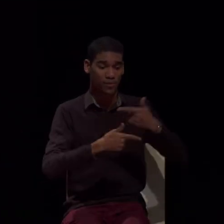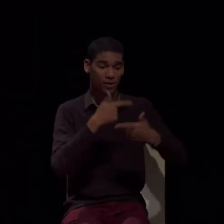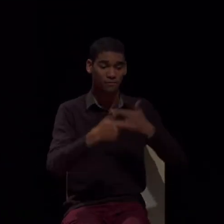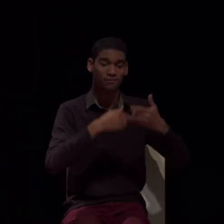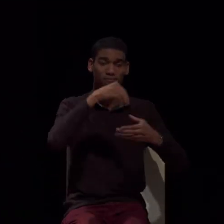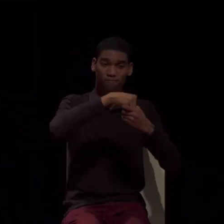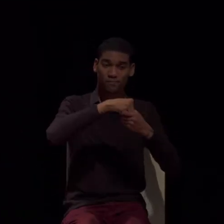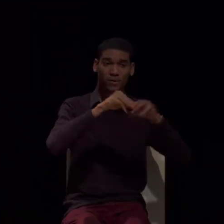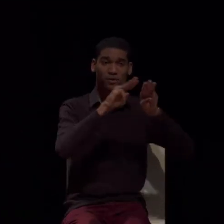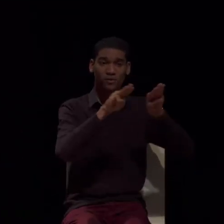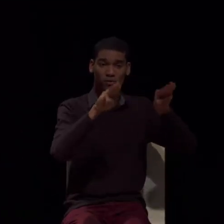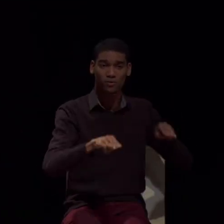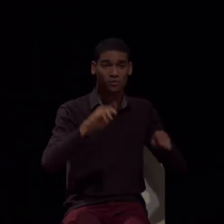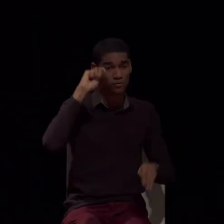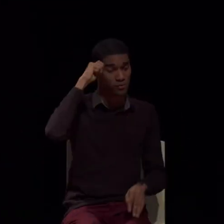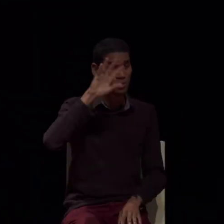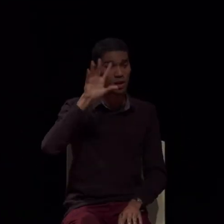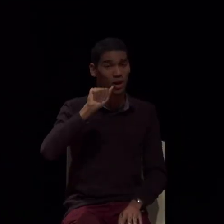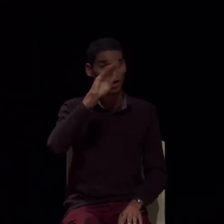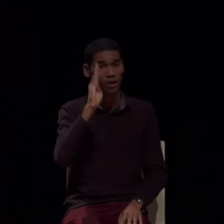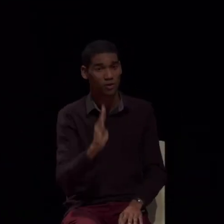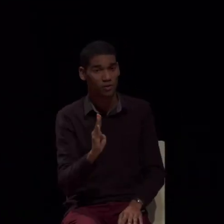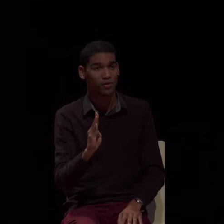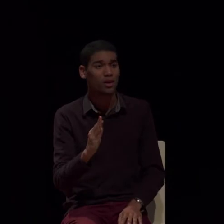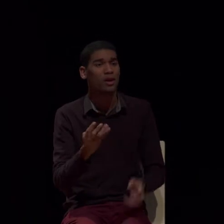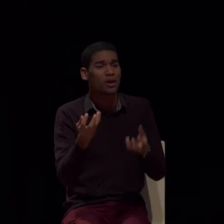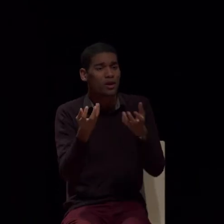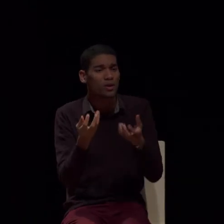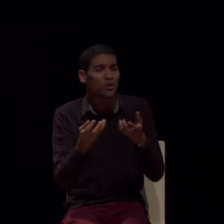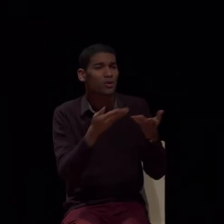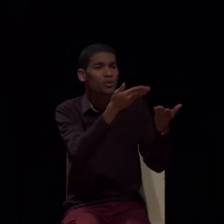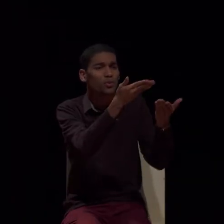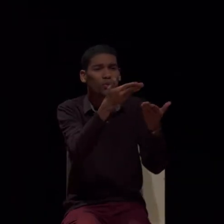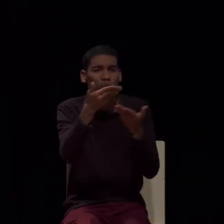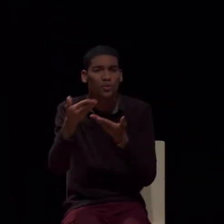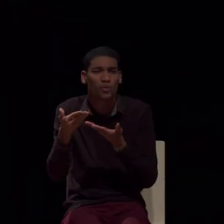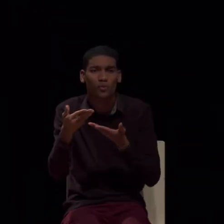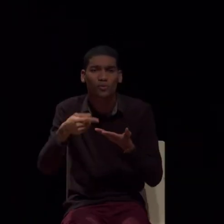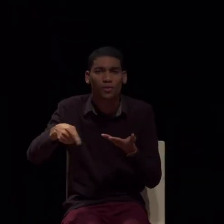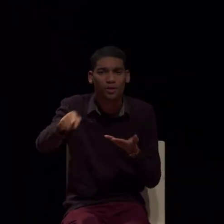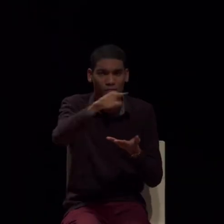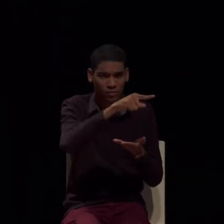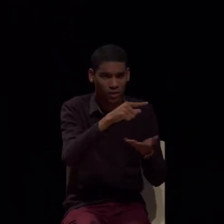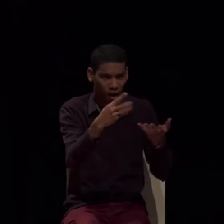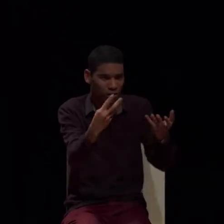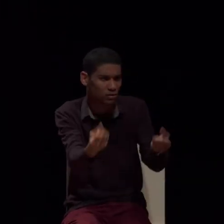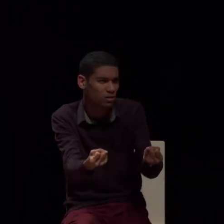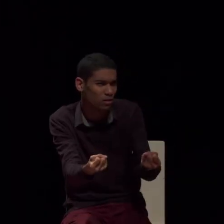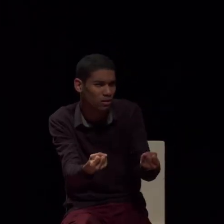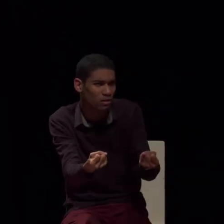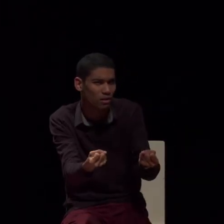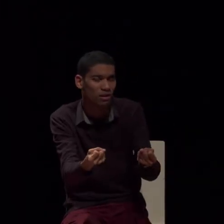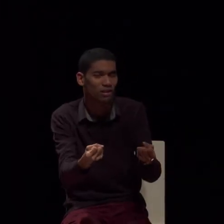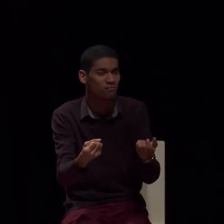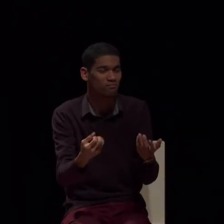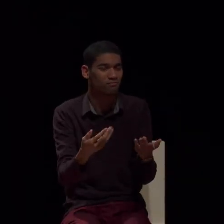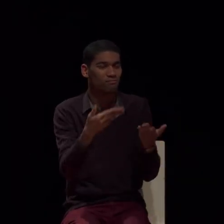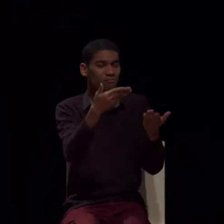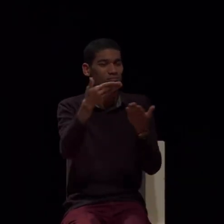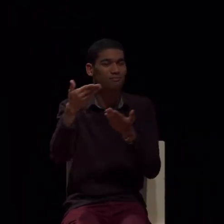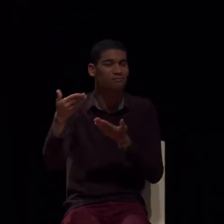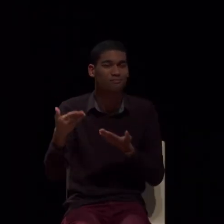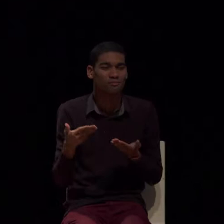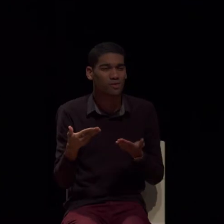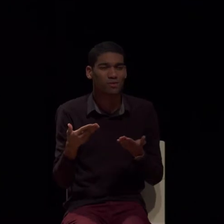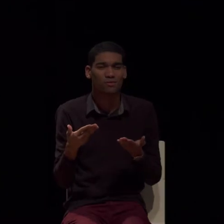brasil eu gostaria de fazer um convite pra vocês seja aceito um convite que a